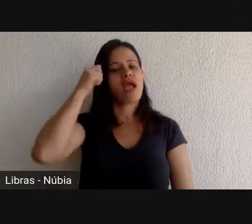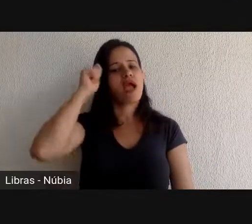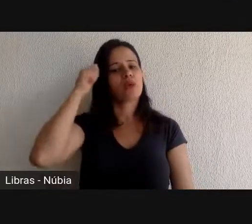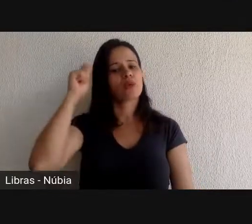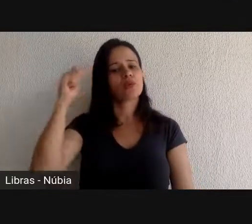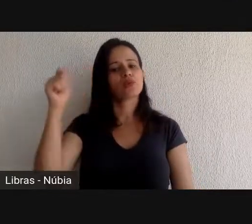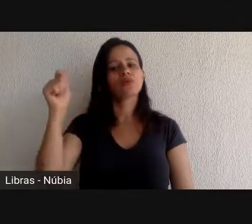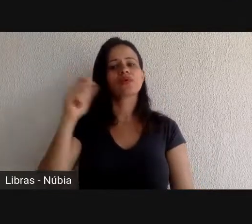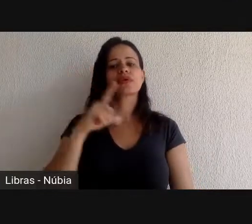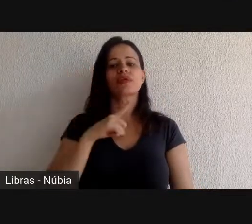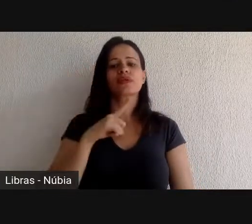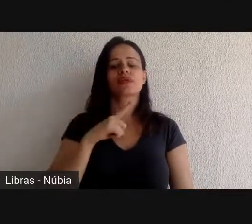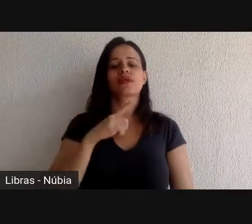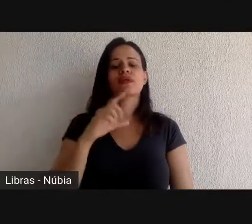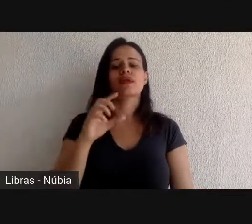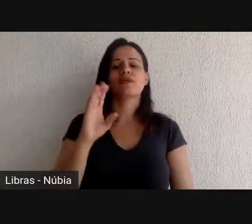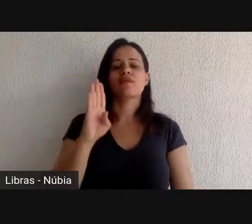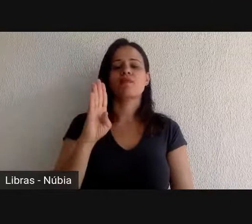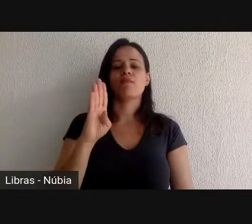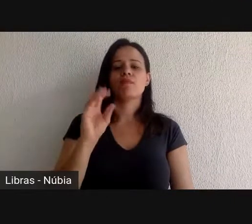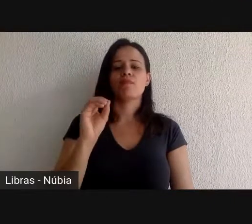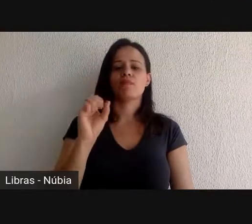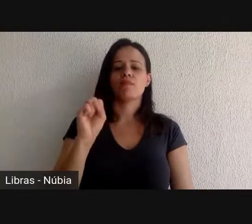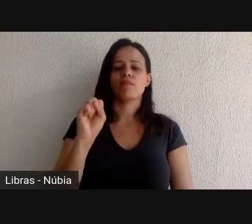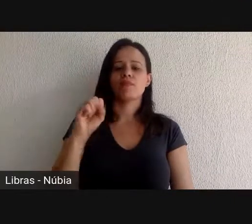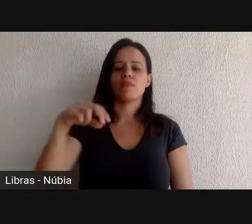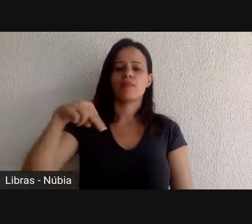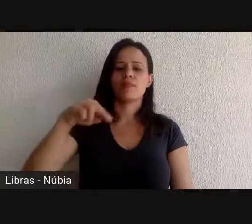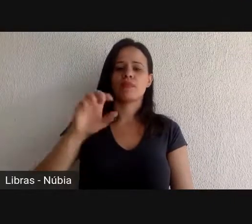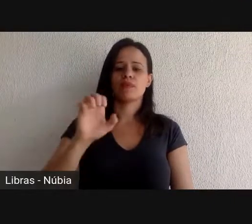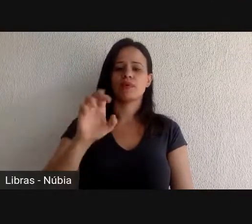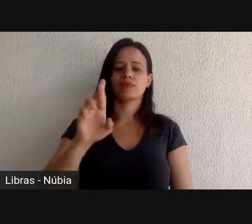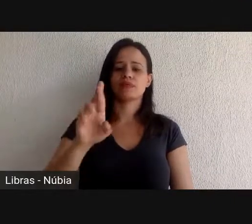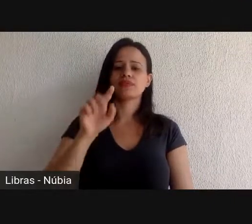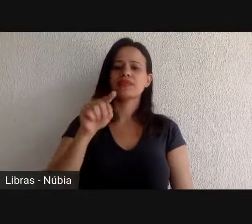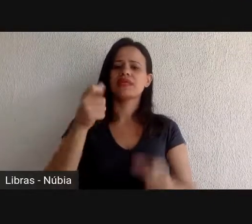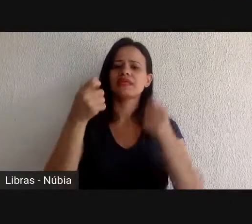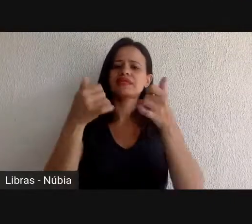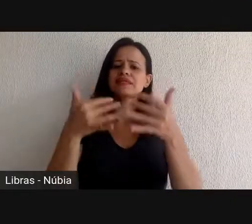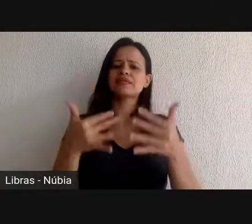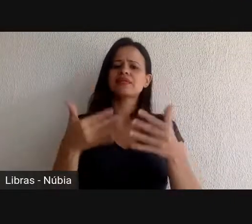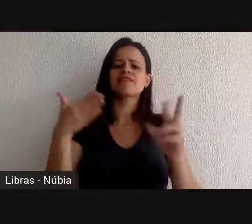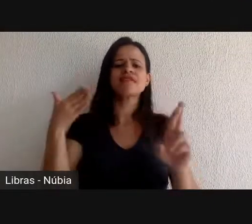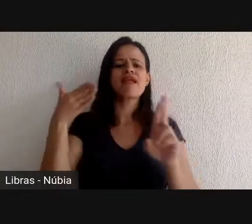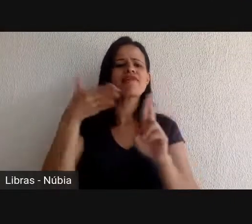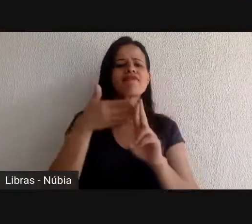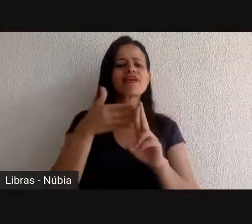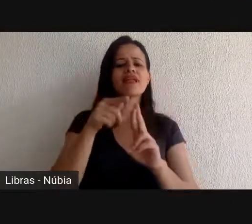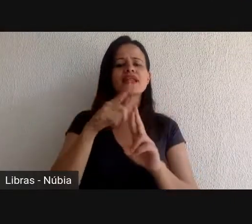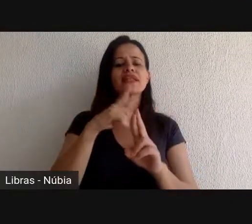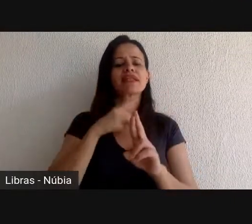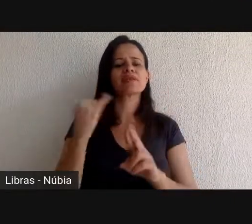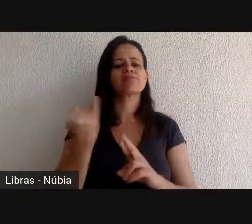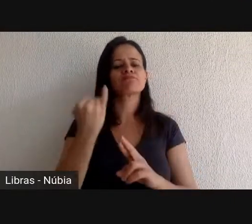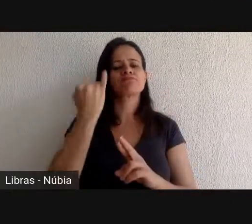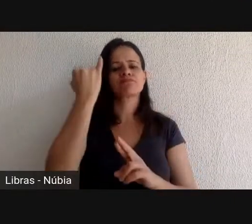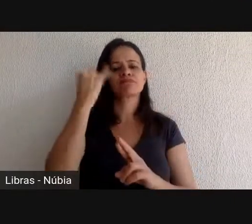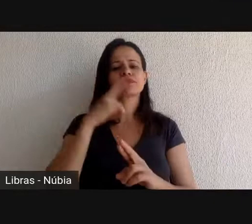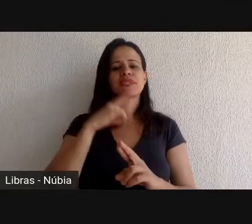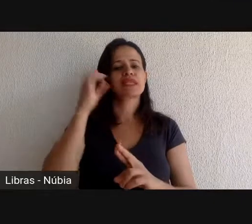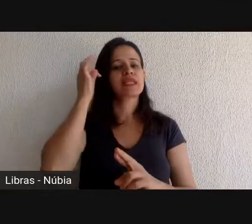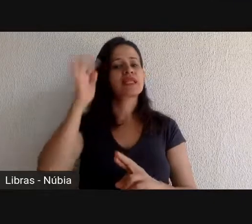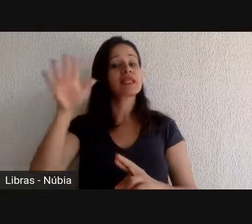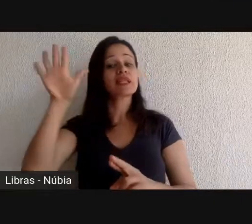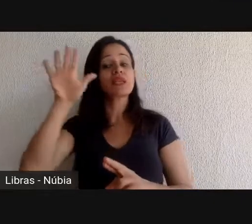artigo do Paul Posner, em que ele fazia essa referência, já que é muito importante, não há essa dualidade entre teoria e